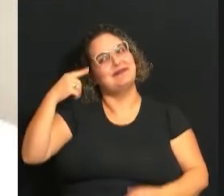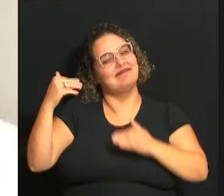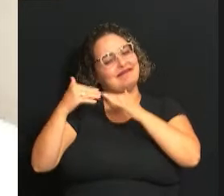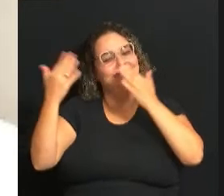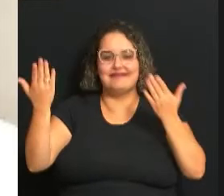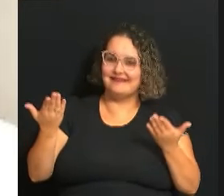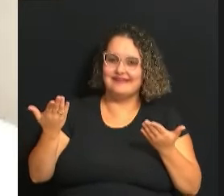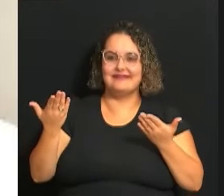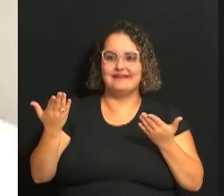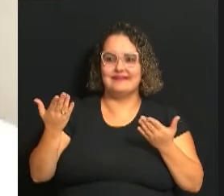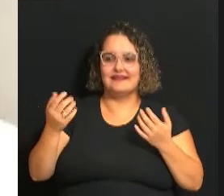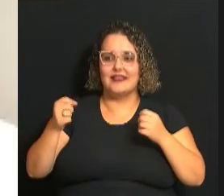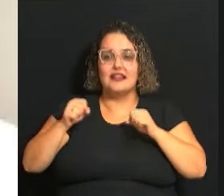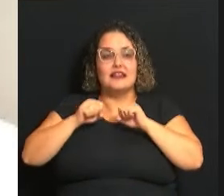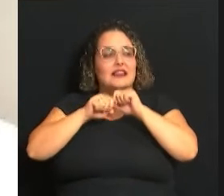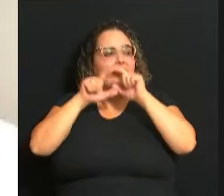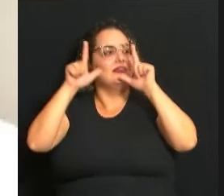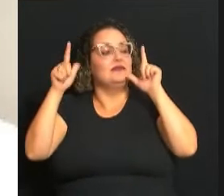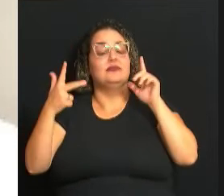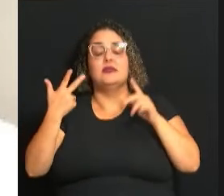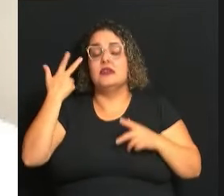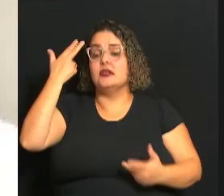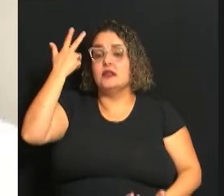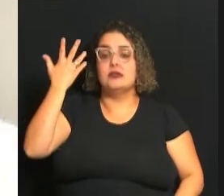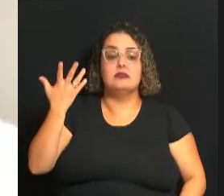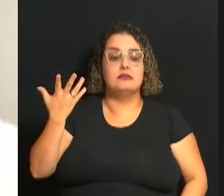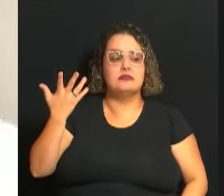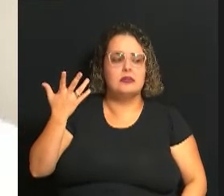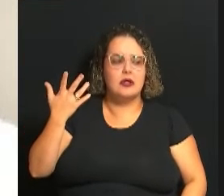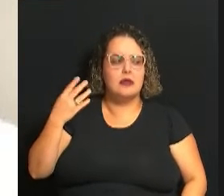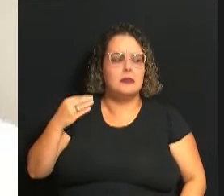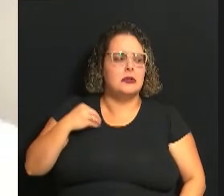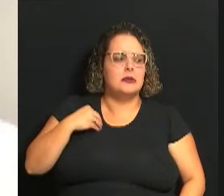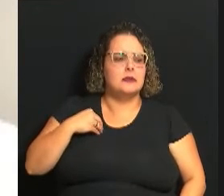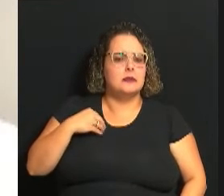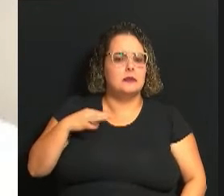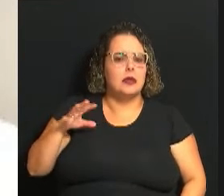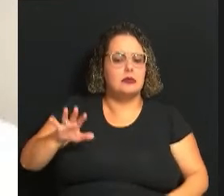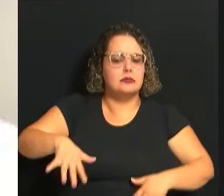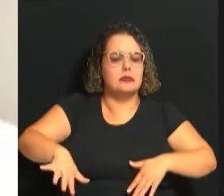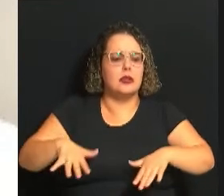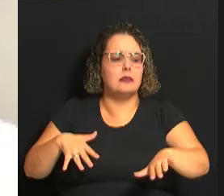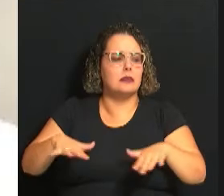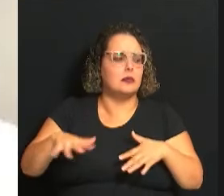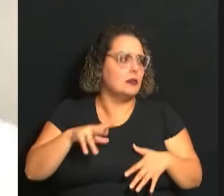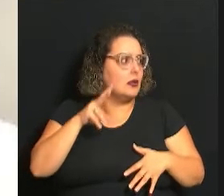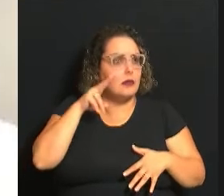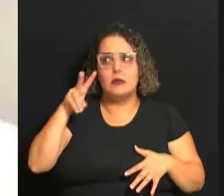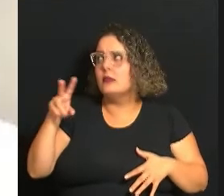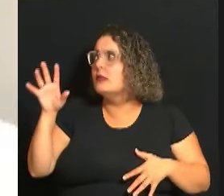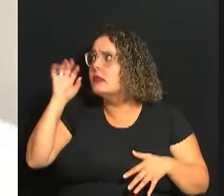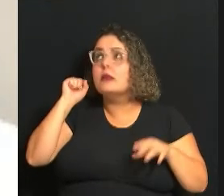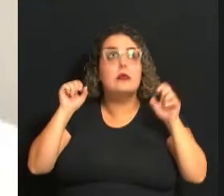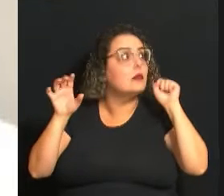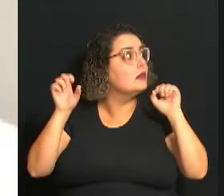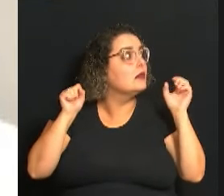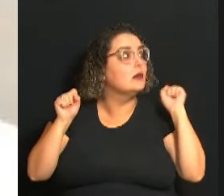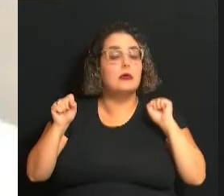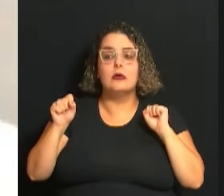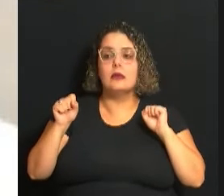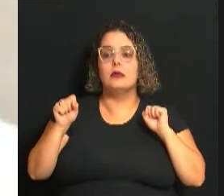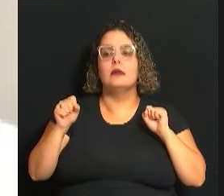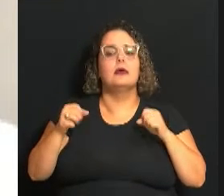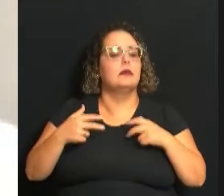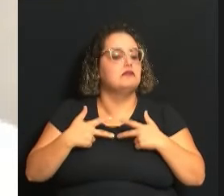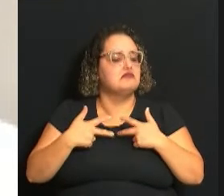agora que eu acordei da cirurgia, eu já fiz os meus autotestes, né, para ver se eu tinha os movimentos, se eu estava enxergando, ouvindo. e eu já percebi que eu estava perfeita, e